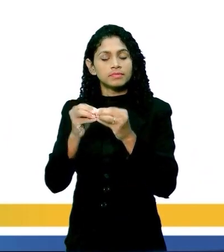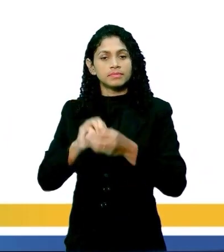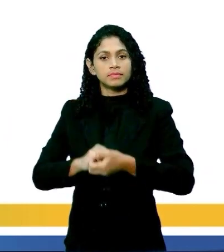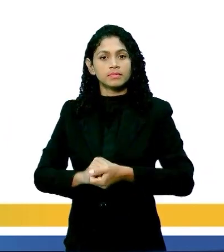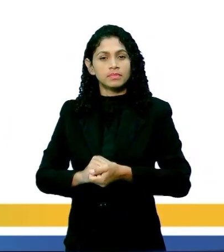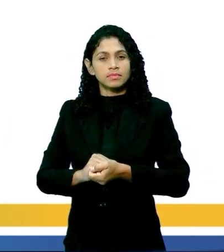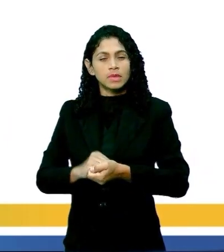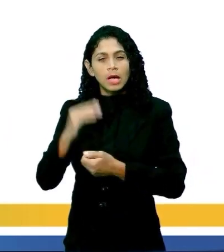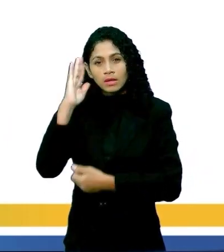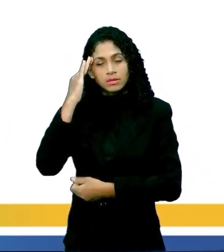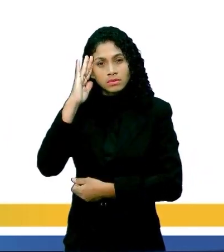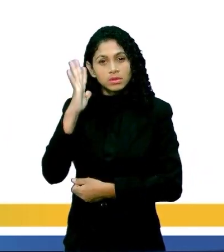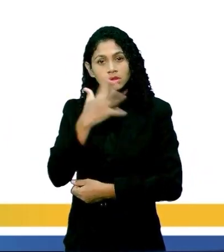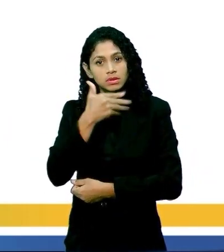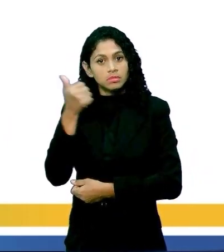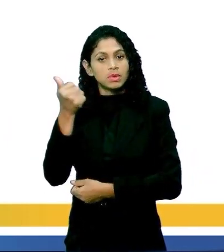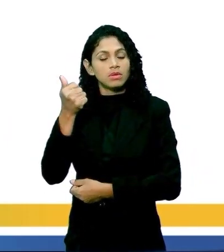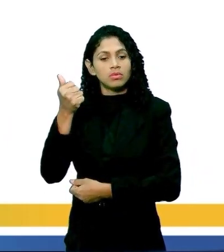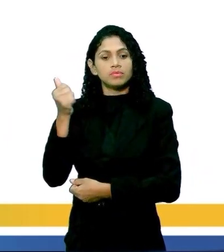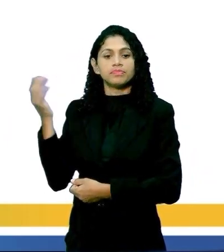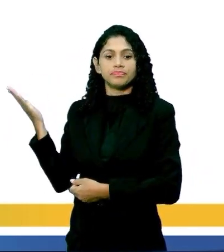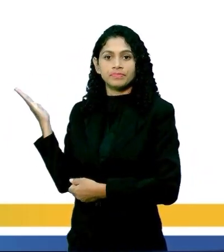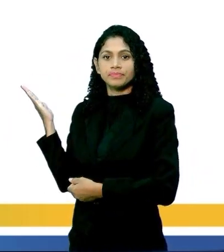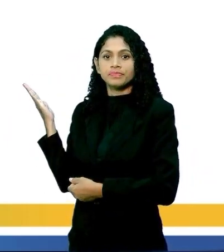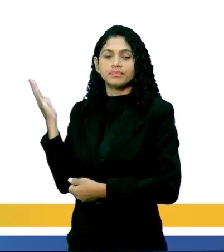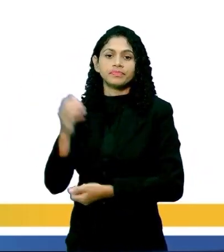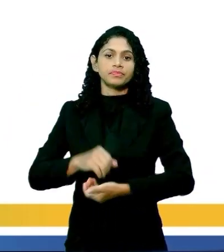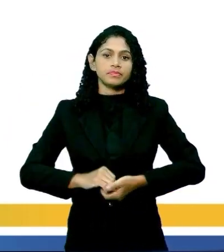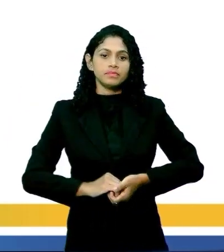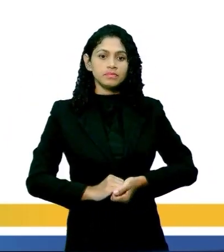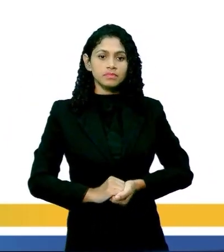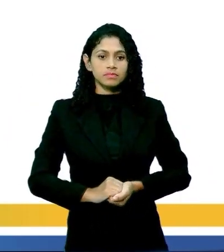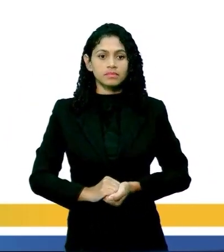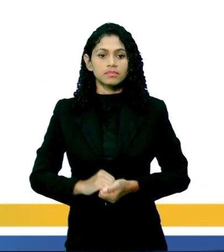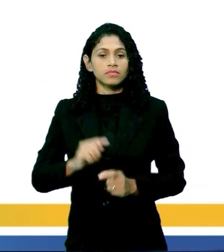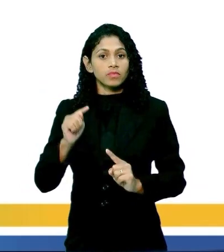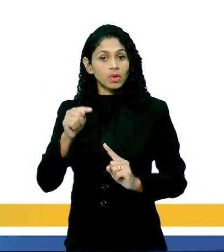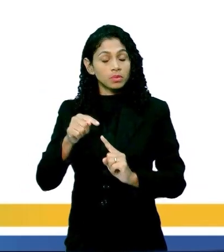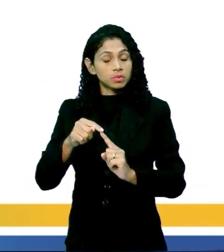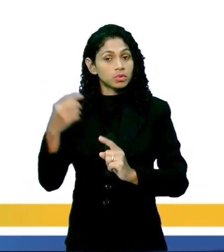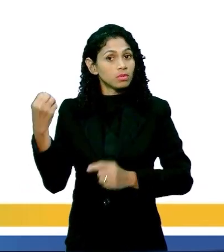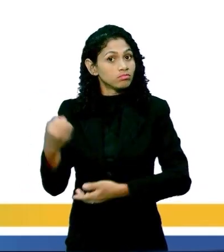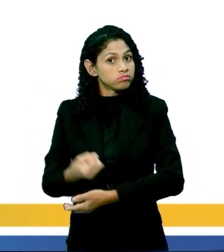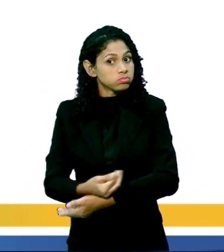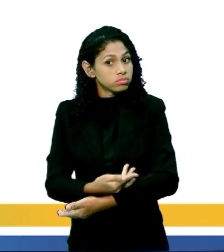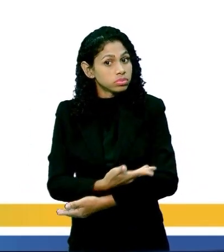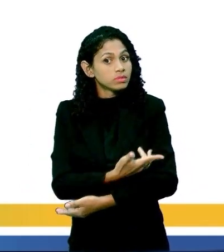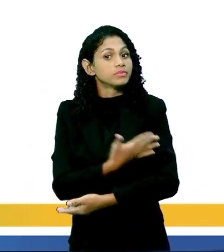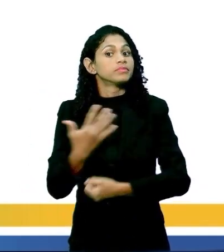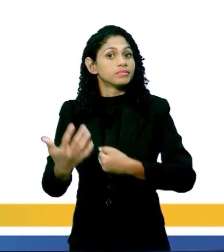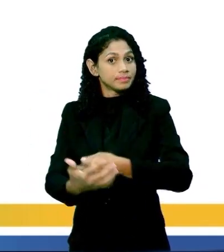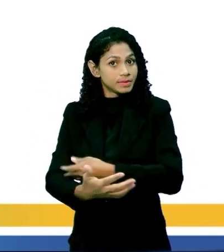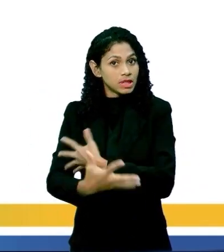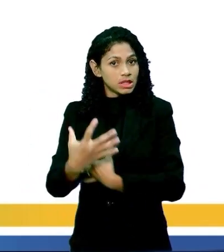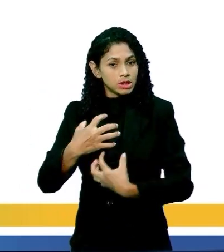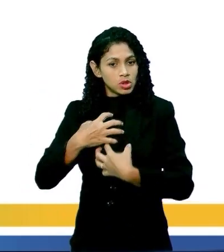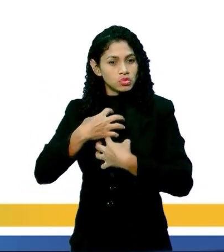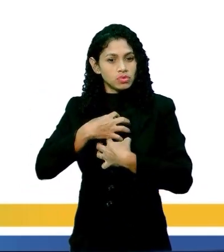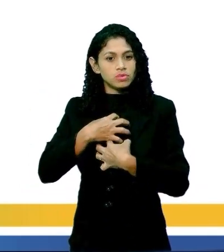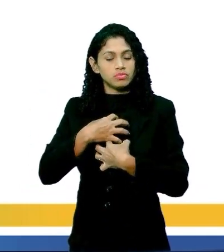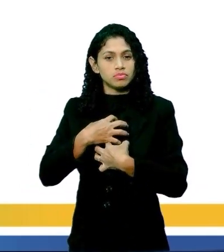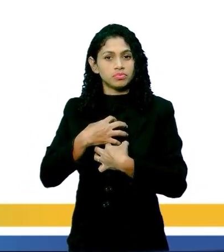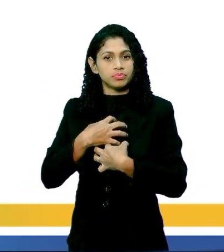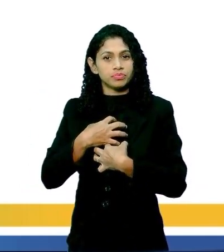Só para trazer de novo aqui tudo que a gente falou aqui. Objetivo principal, emocionar e sensibilizar. A gente tem